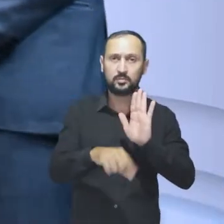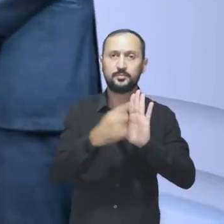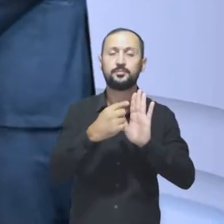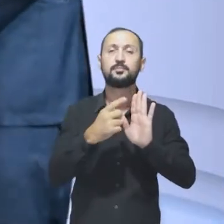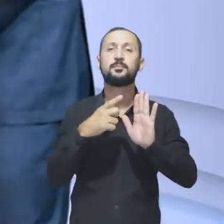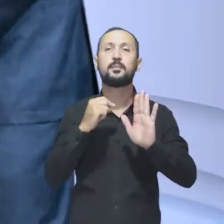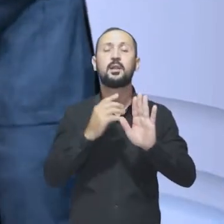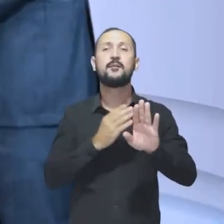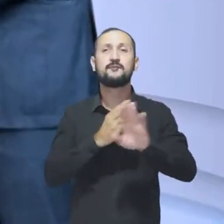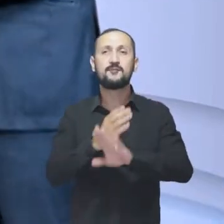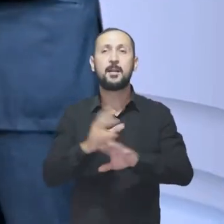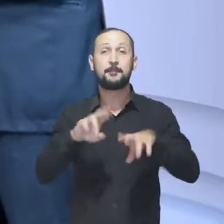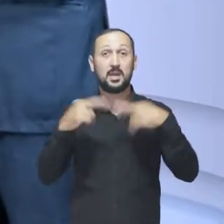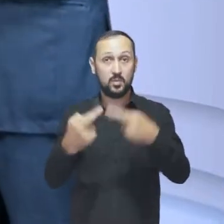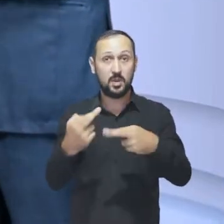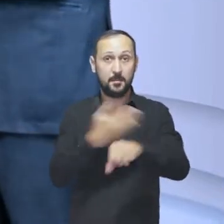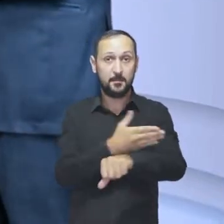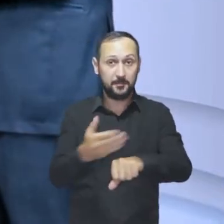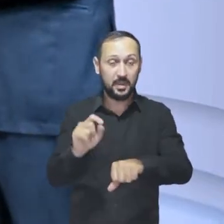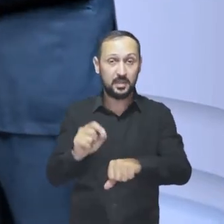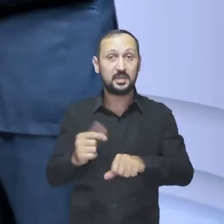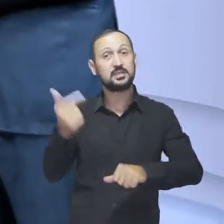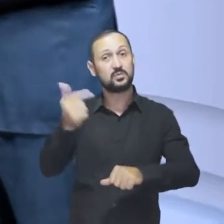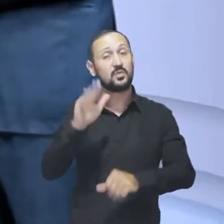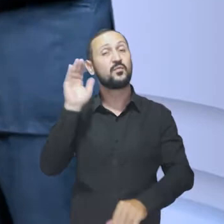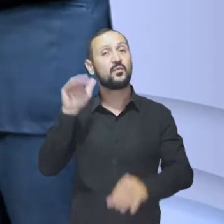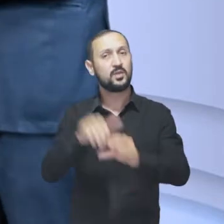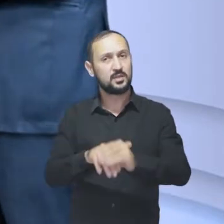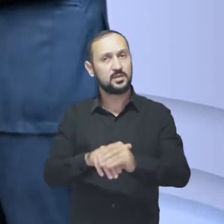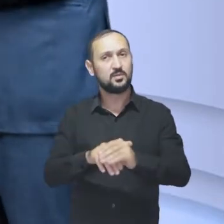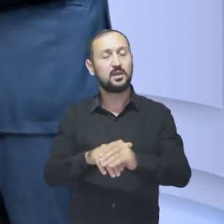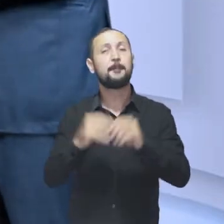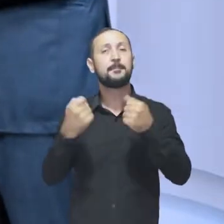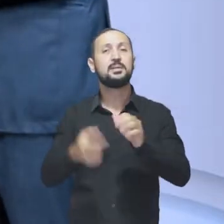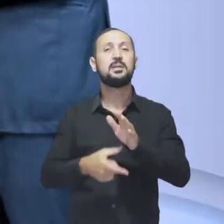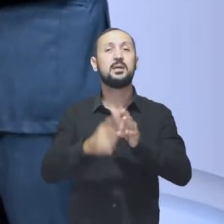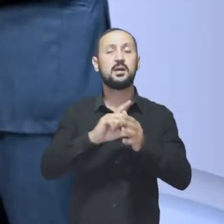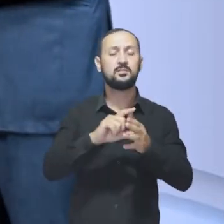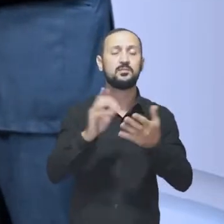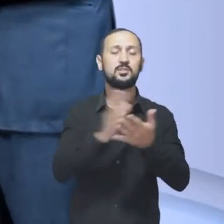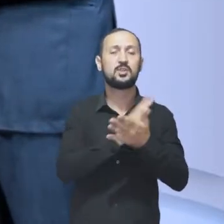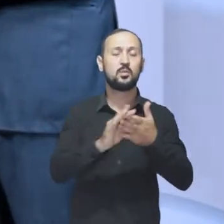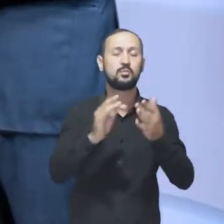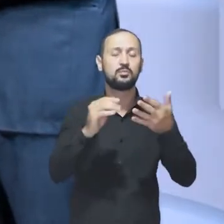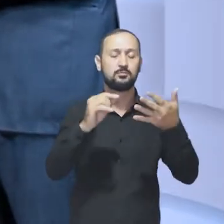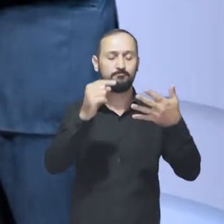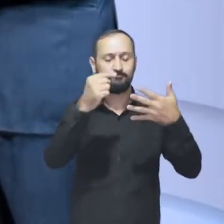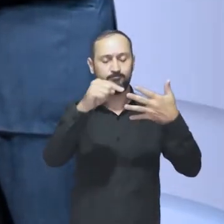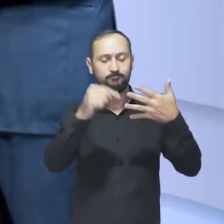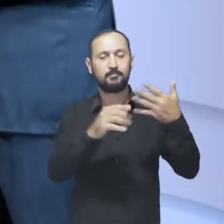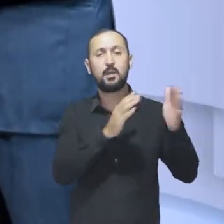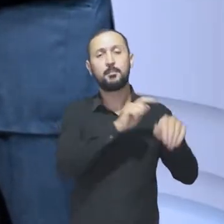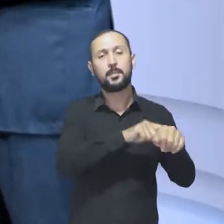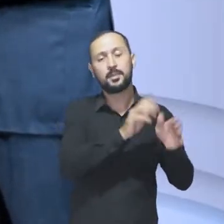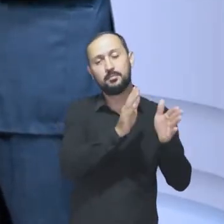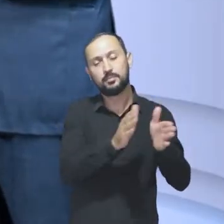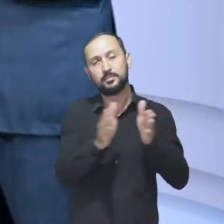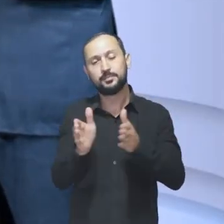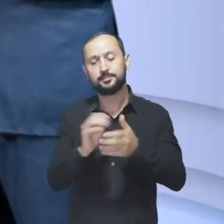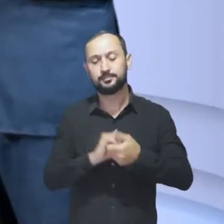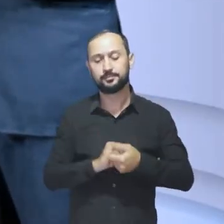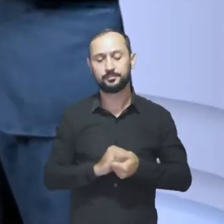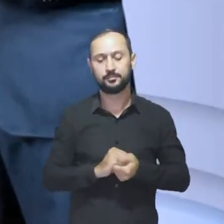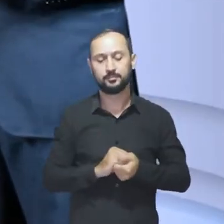depois que o plenário valida a decisão da CCJ de admissão do projeto, ele é distribuído para uma das